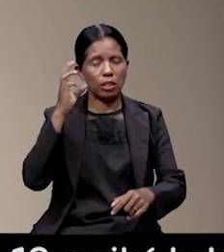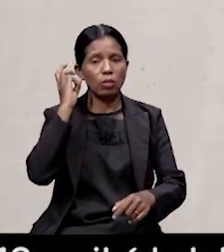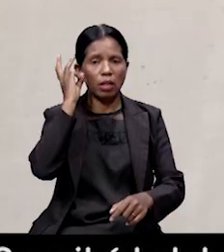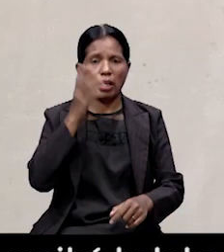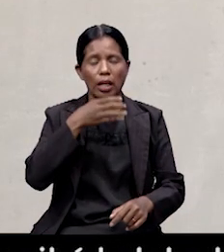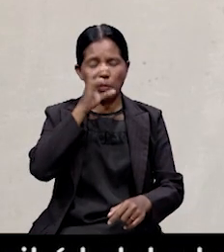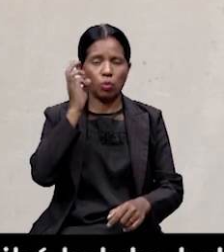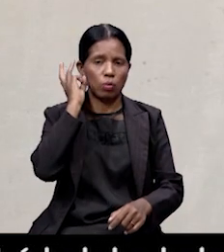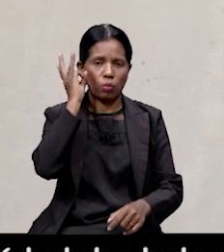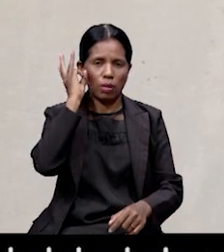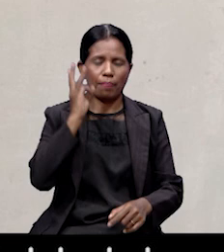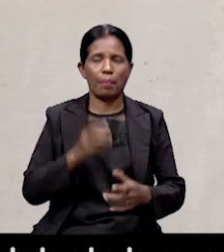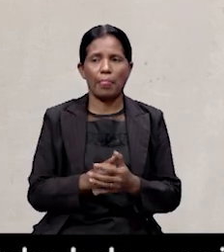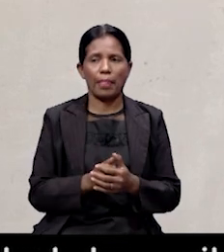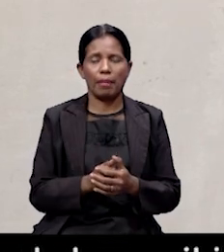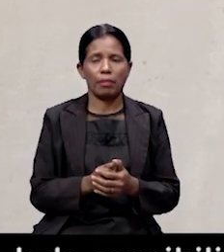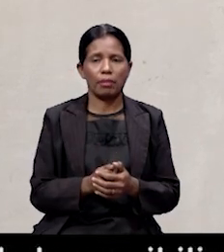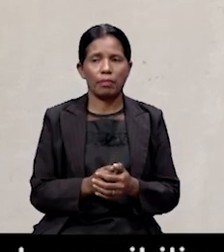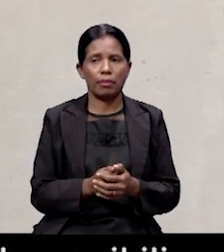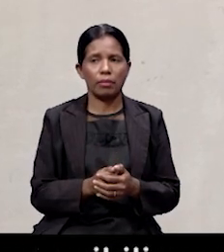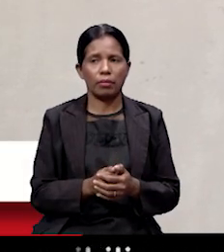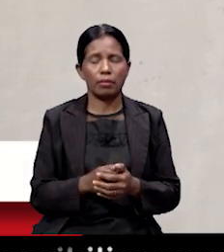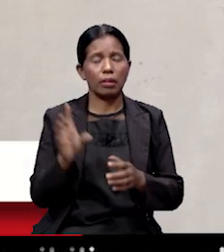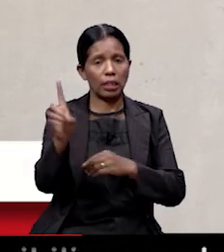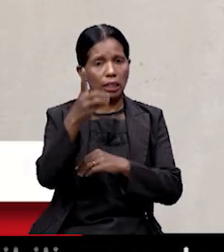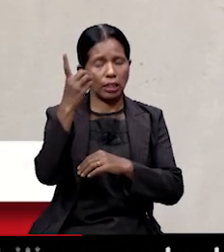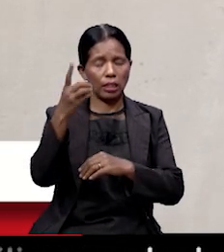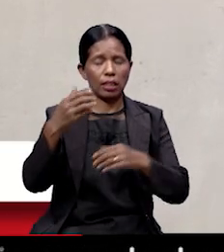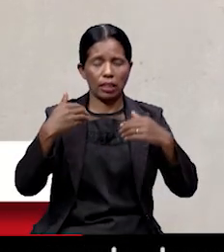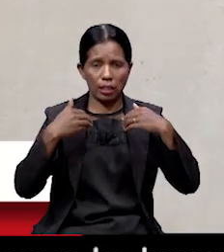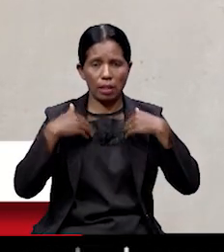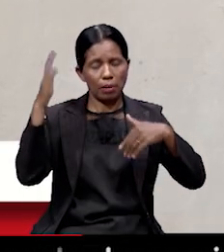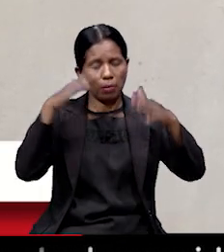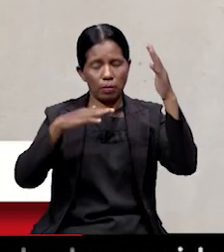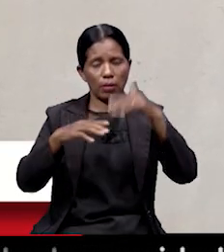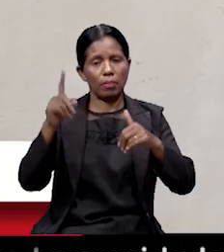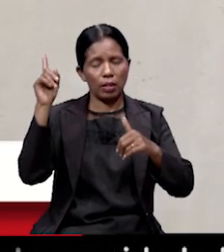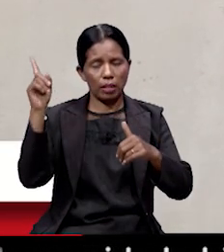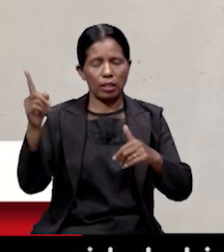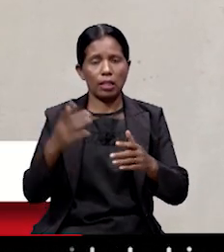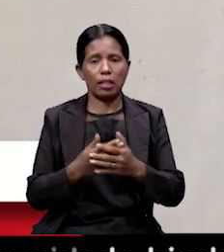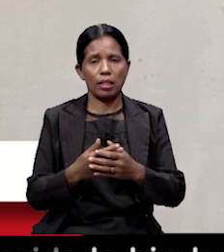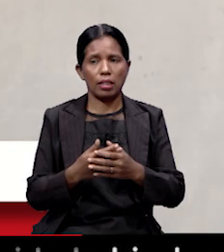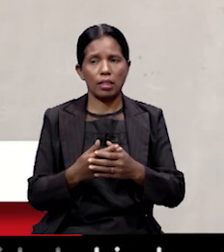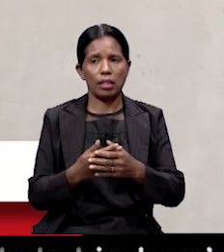alanu. Un dadermos si ya acontecimiento incidente ida na zona de área